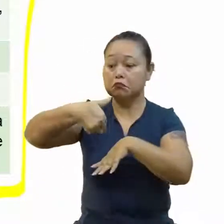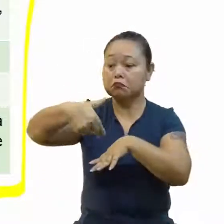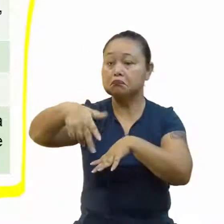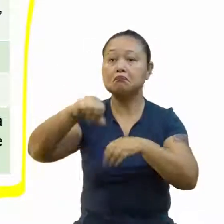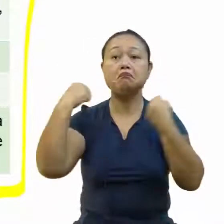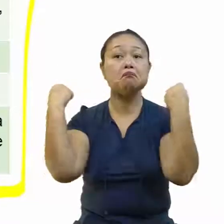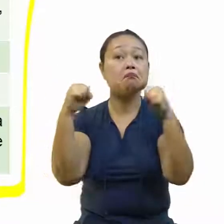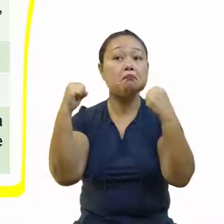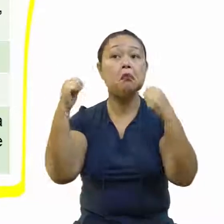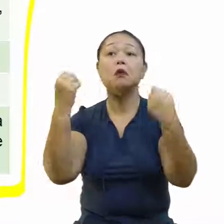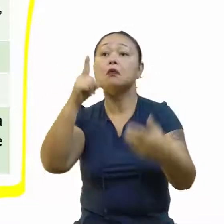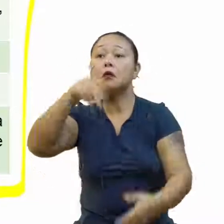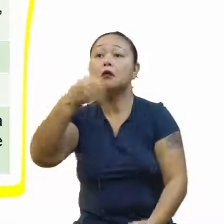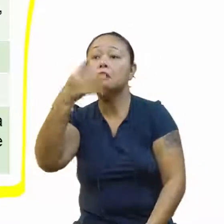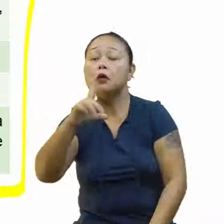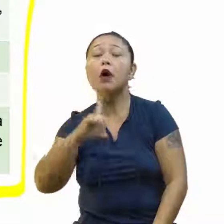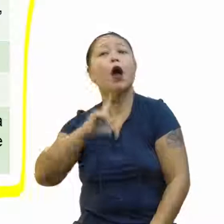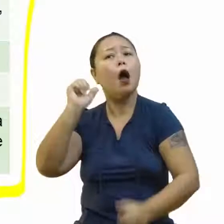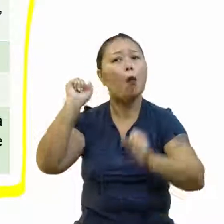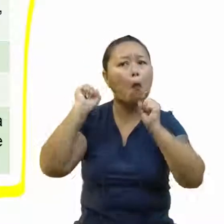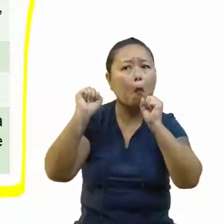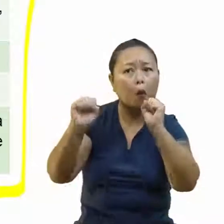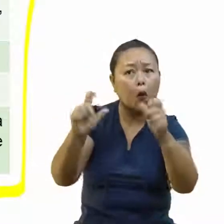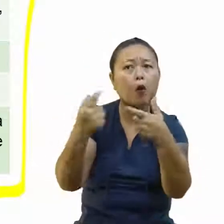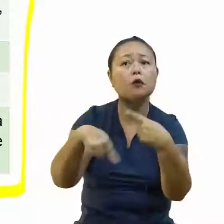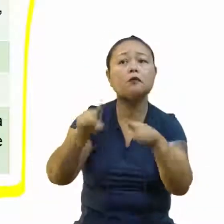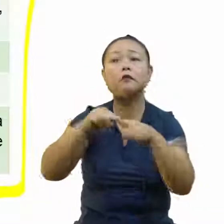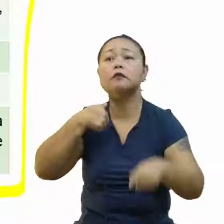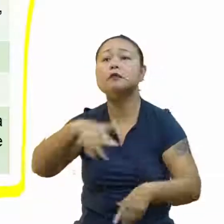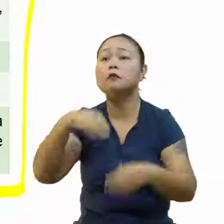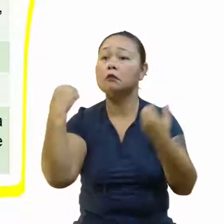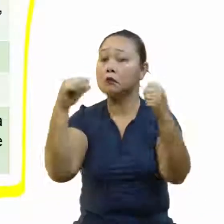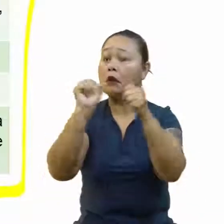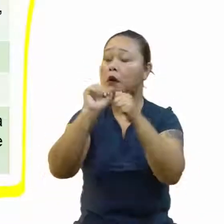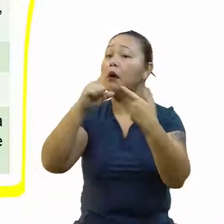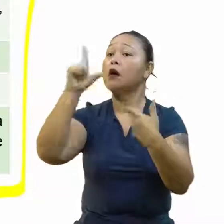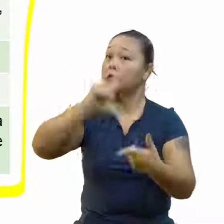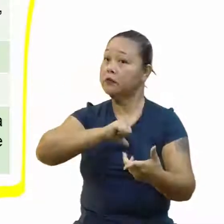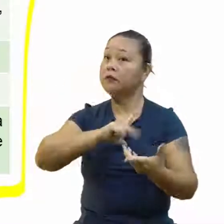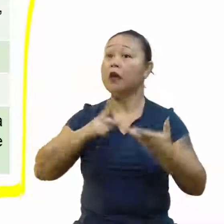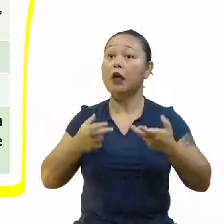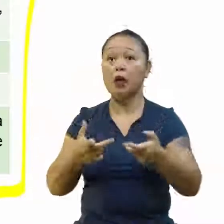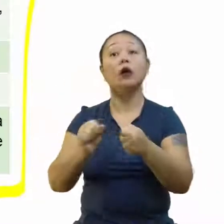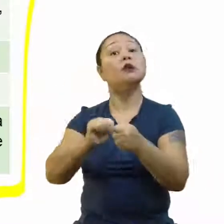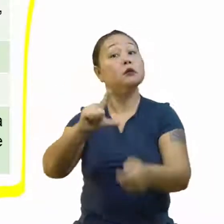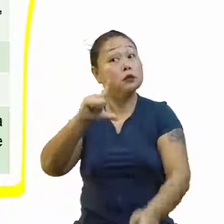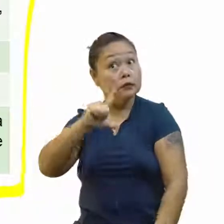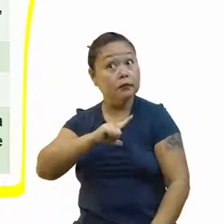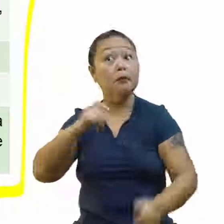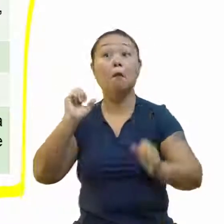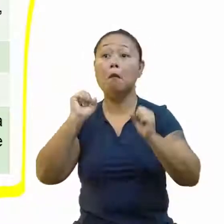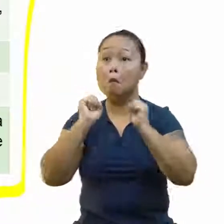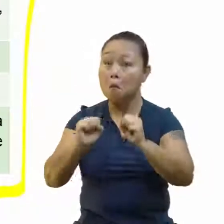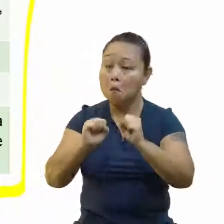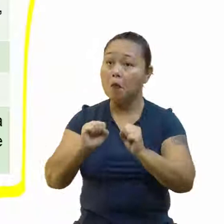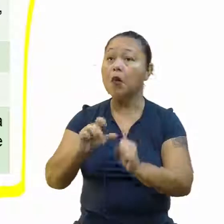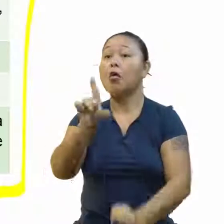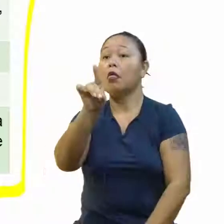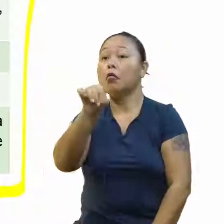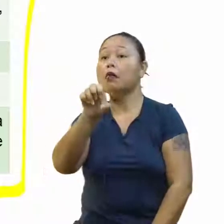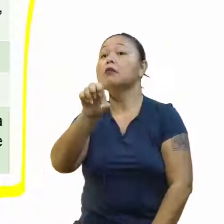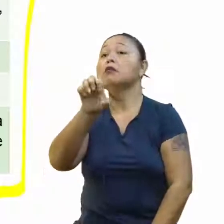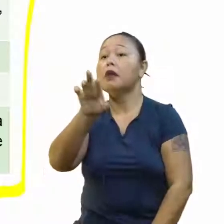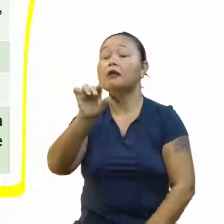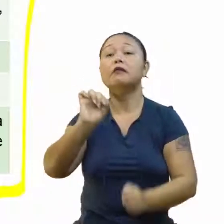Então, eu posso fazer atividade física, se eu tiver câncer, professora, pode e deve. Dependendo do estágio que você está do